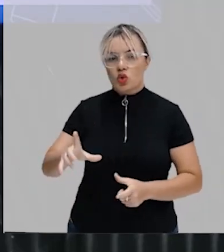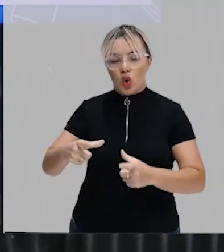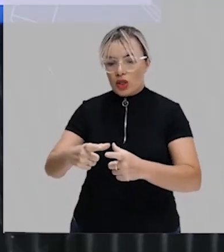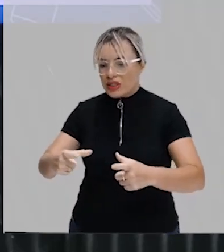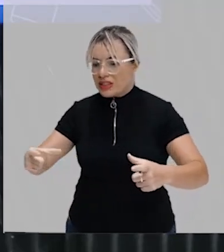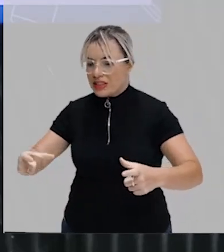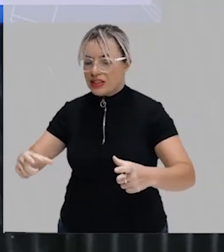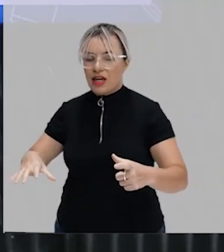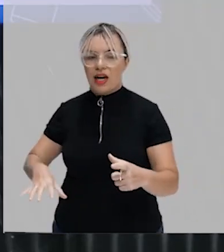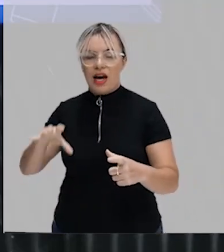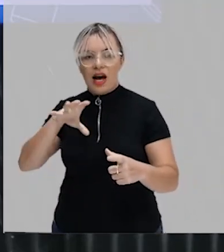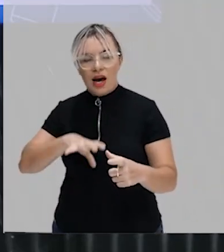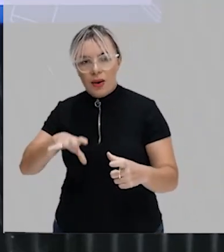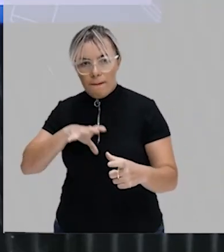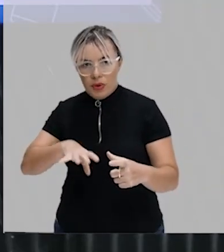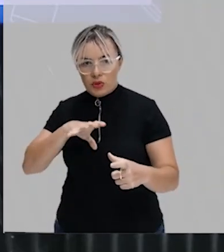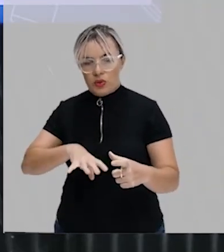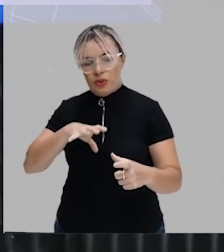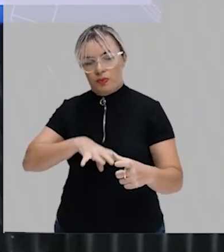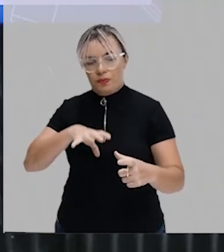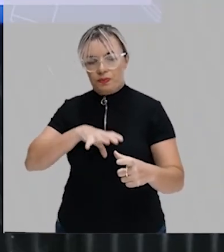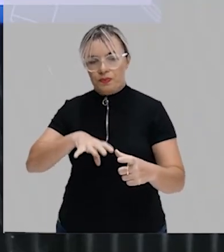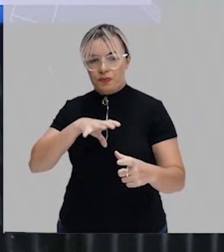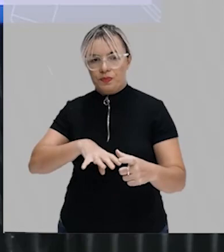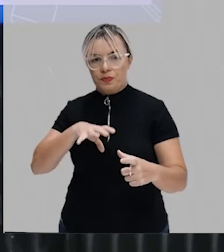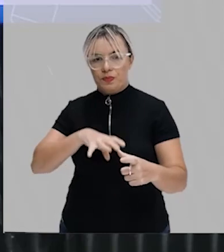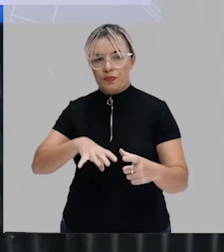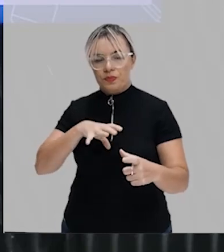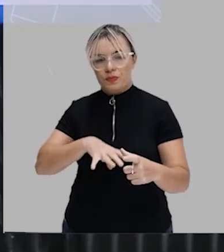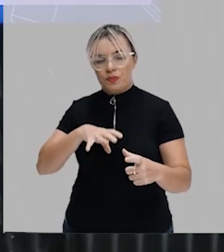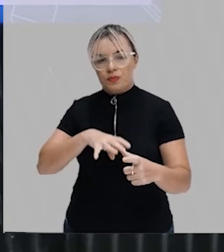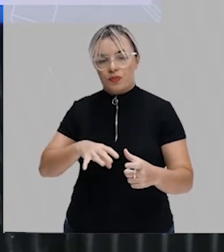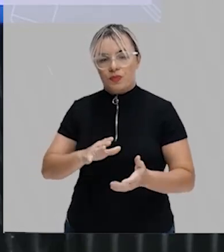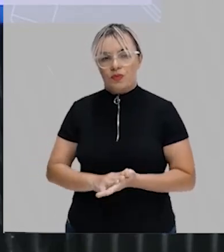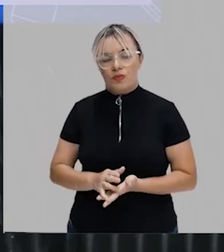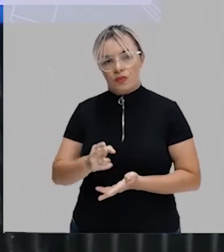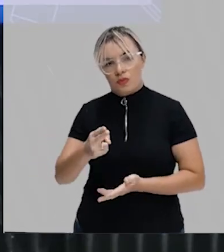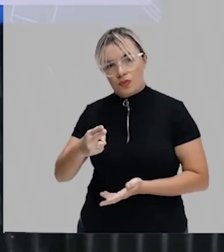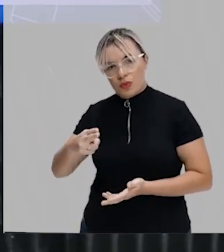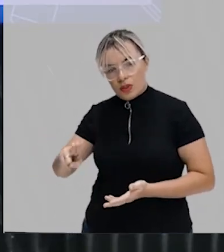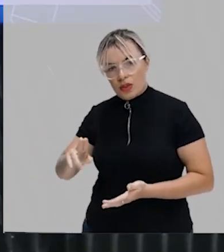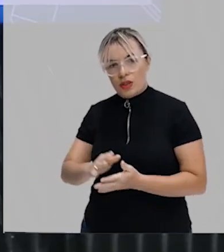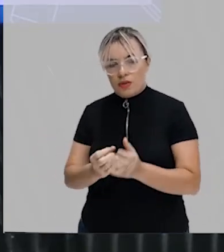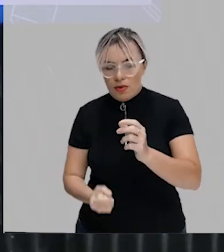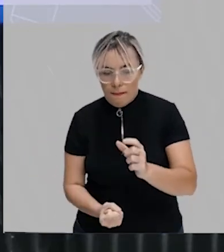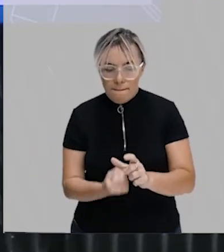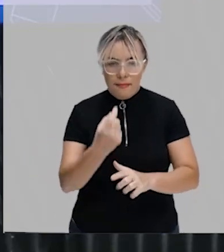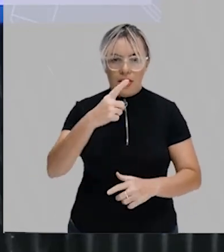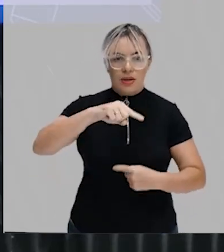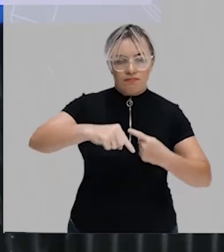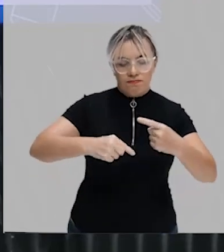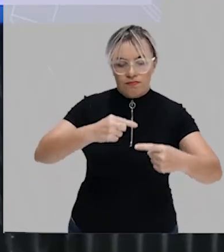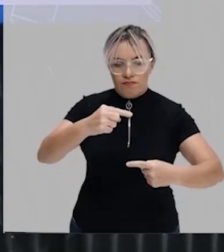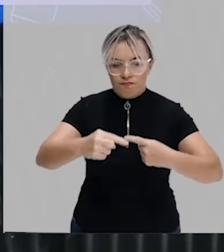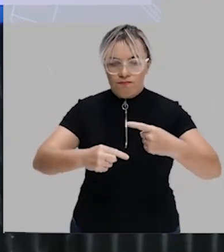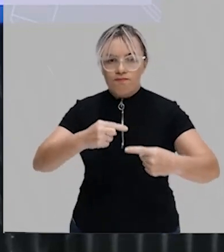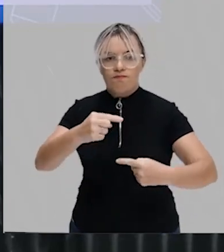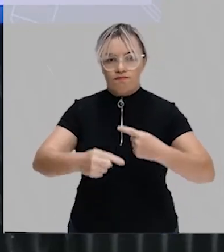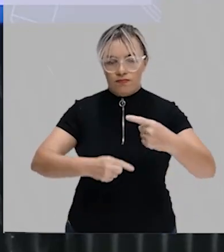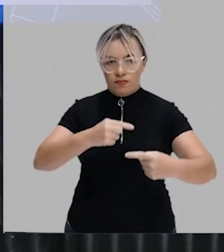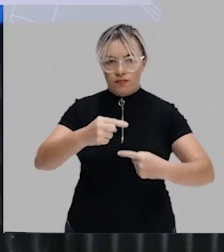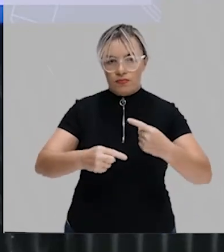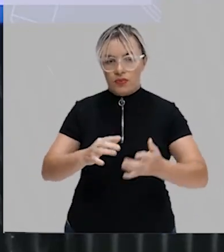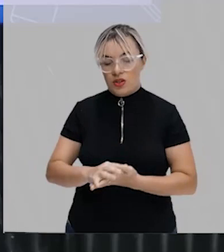com exclusividade para Portugal, o que nós chamamos de matéria-prima. E Portugal,